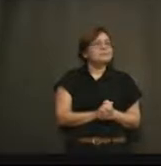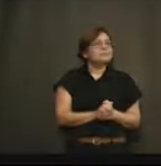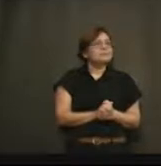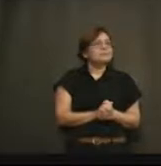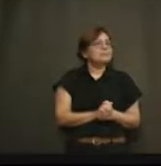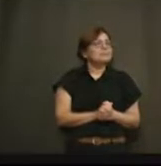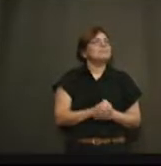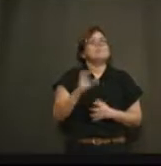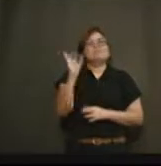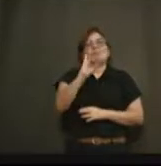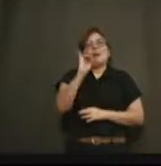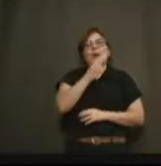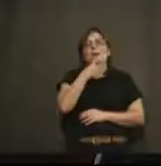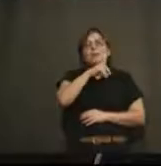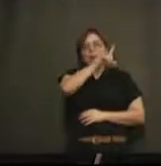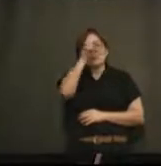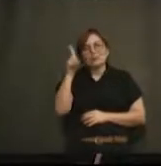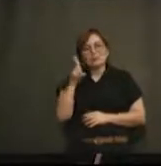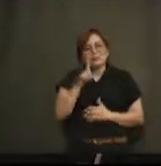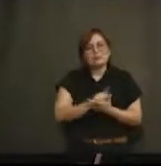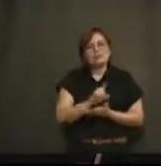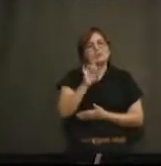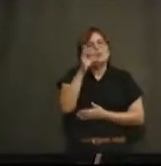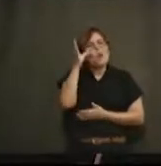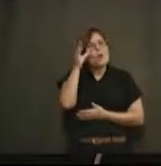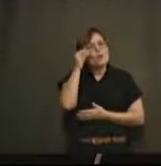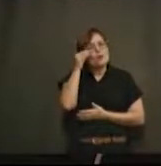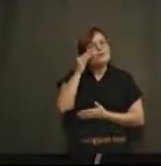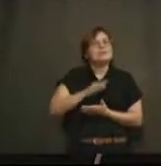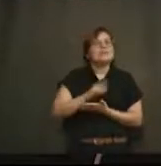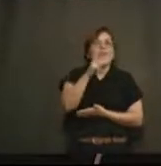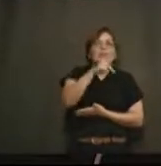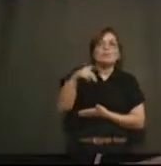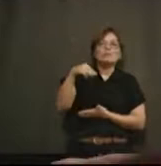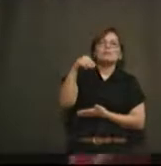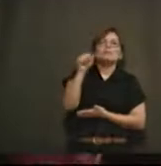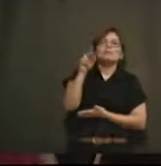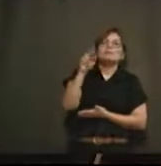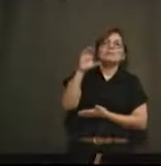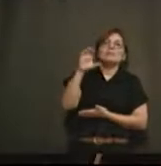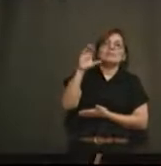Olá, bom dia. Só uma curiosidade, professor Marcelo Viana.